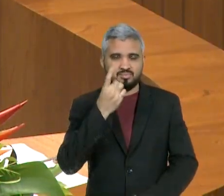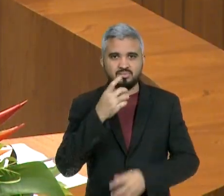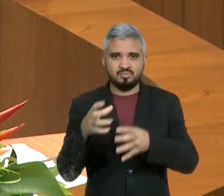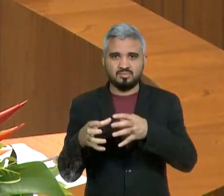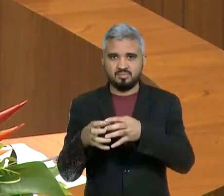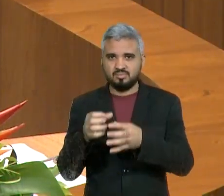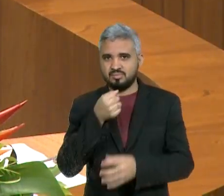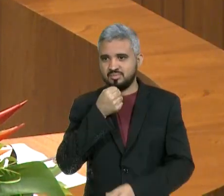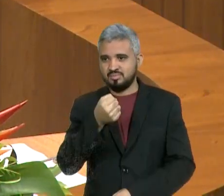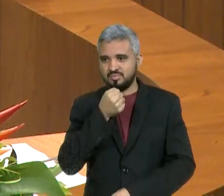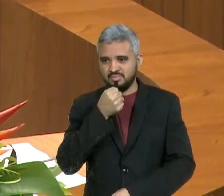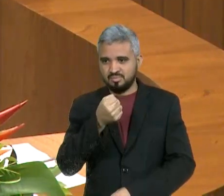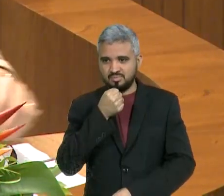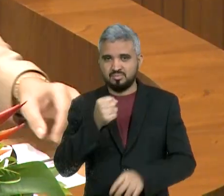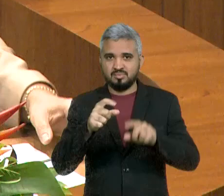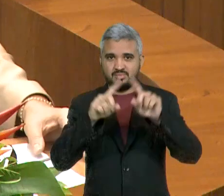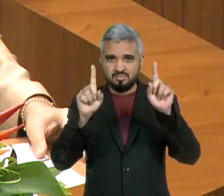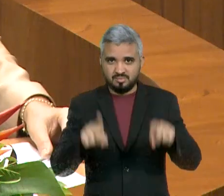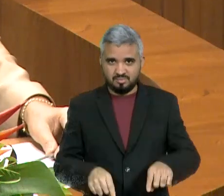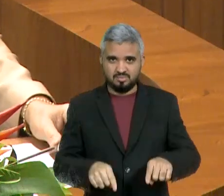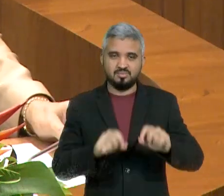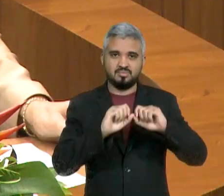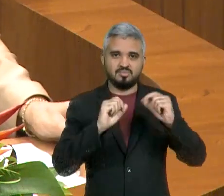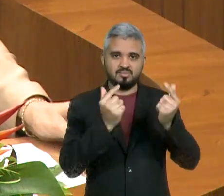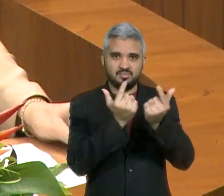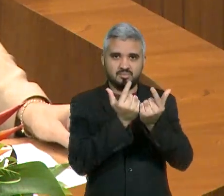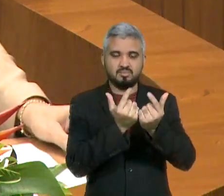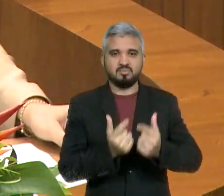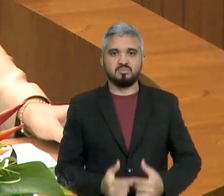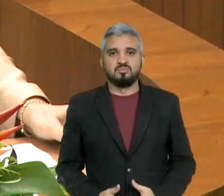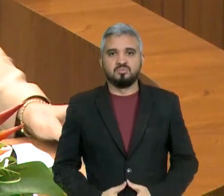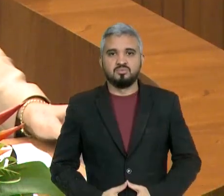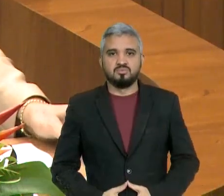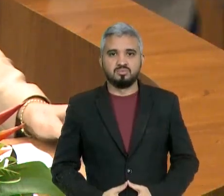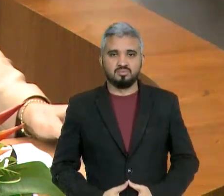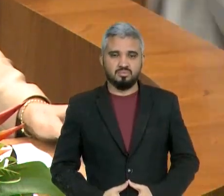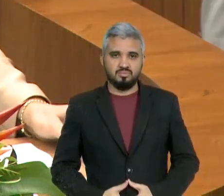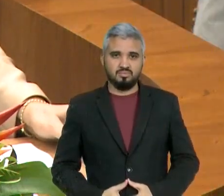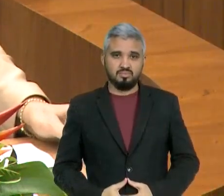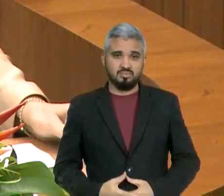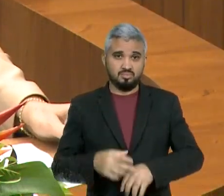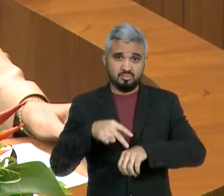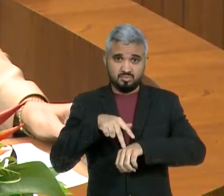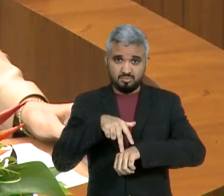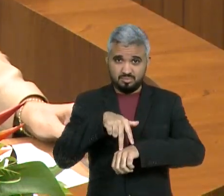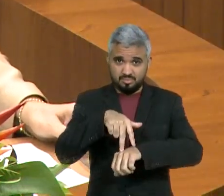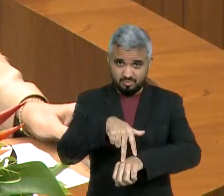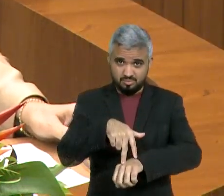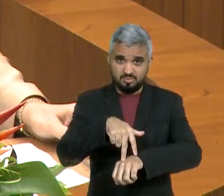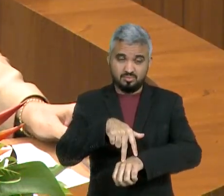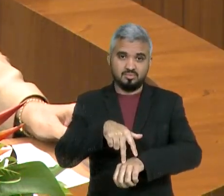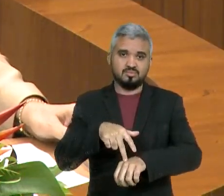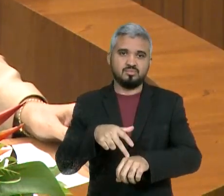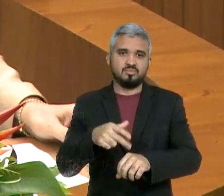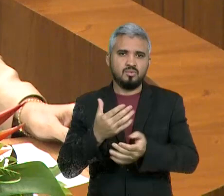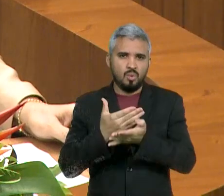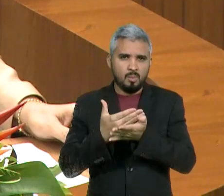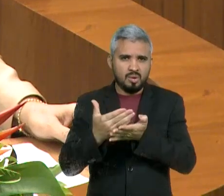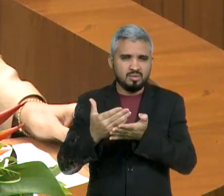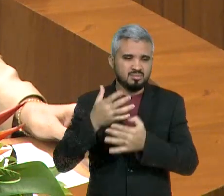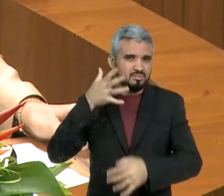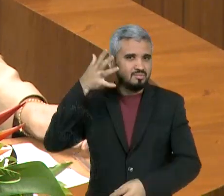casa, eu subo mais uma vez essa tribuna, iniciando a minha fala,